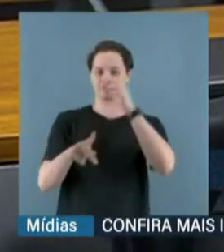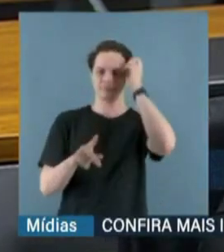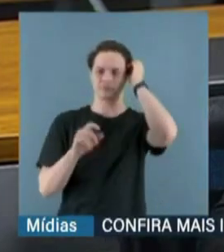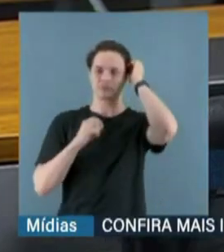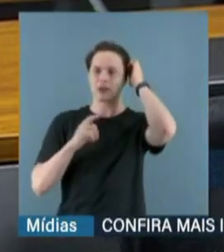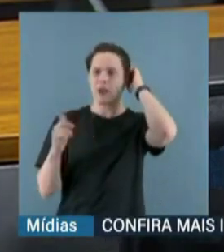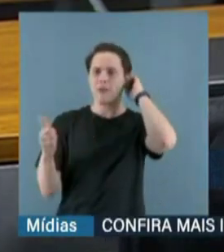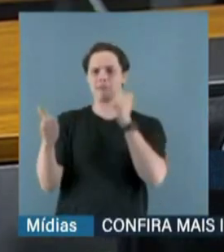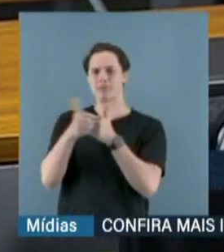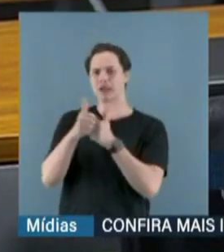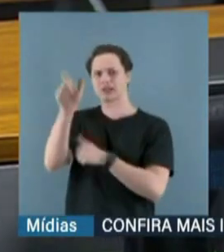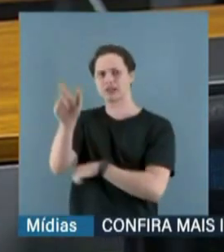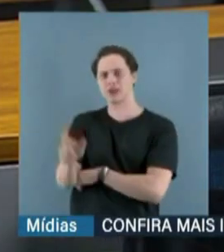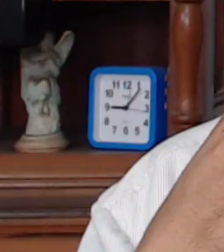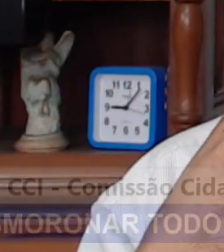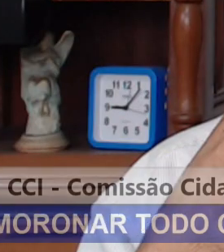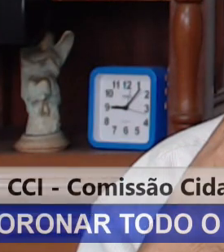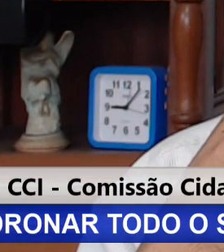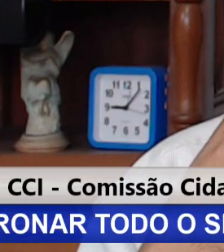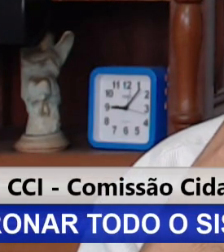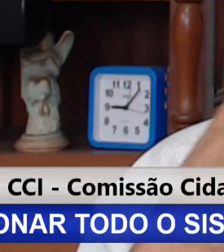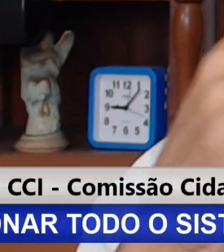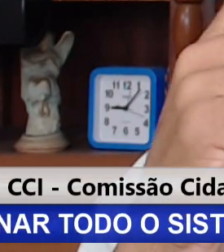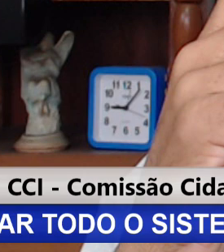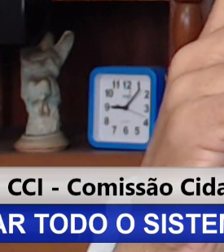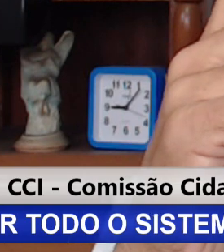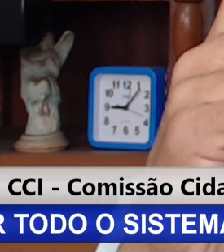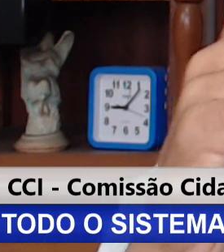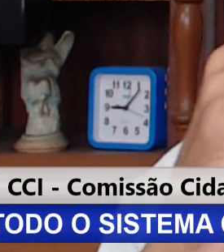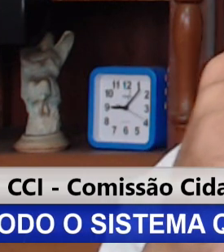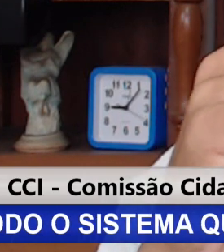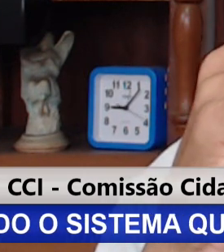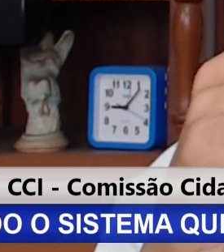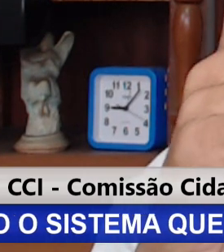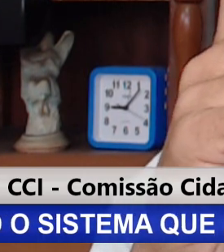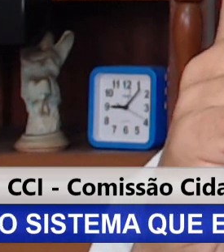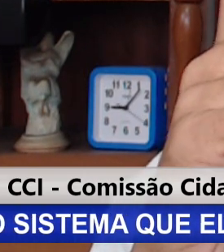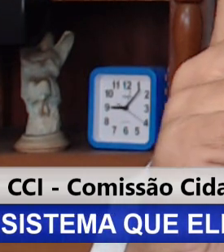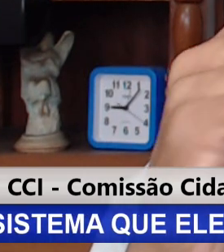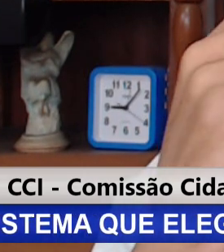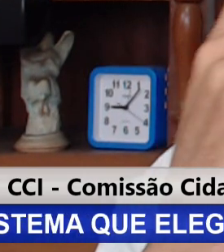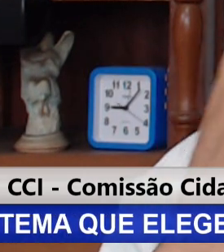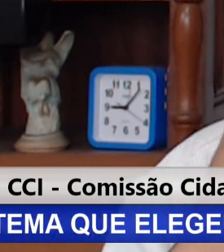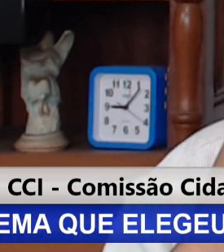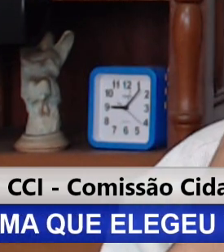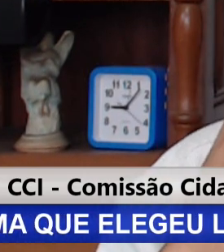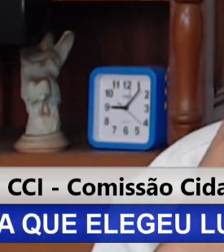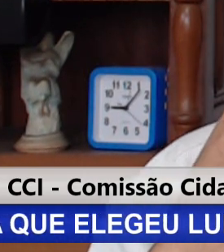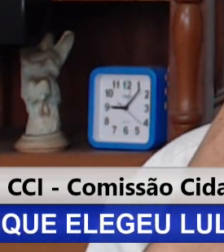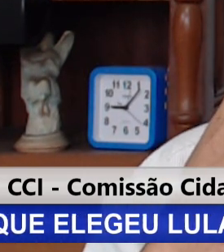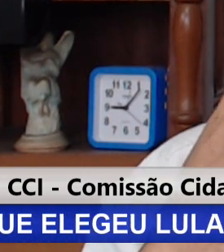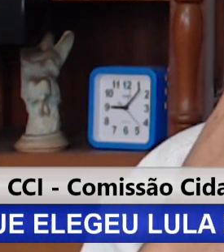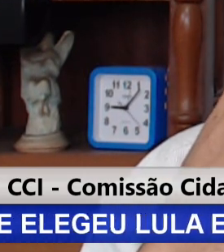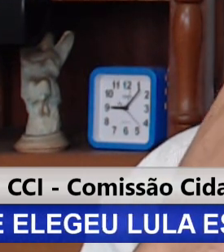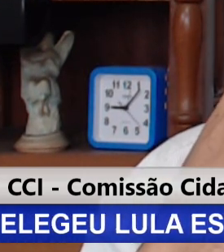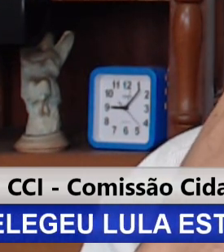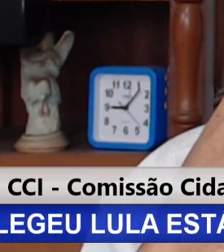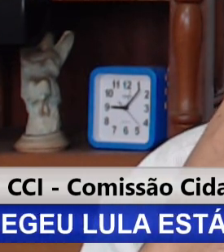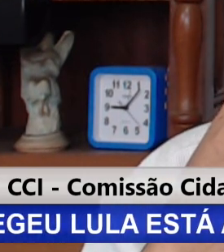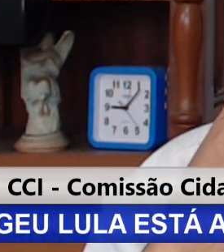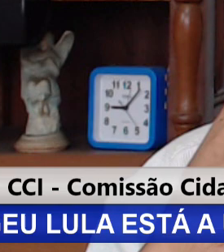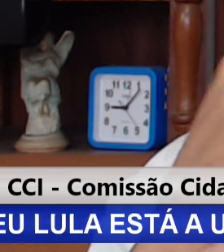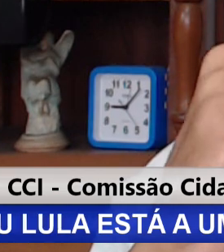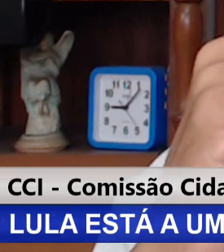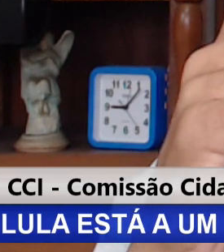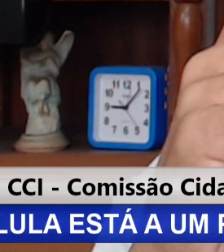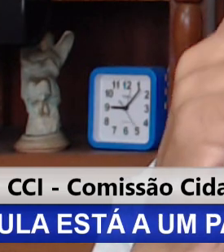culpado e aí repare o tanto de pergunta que o Fernando já fez você